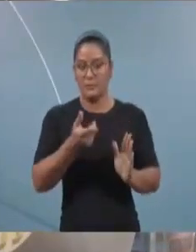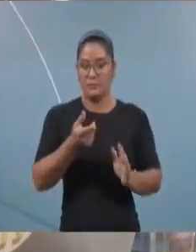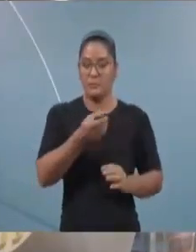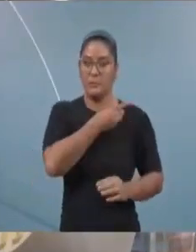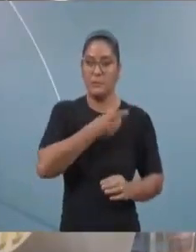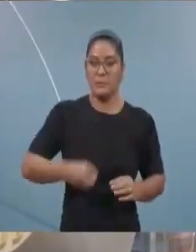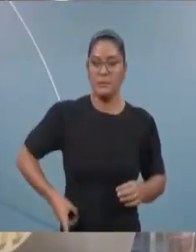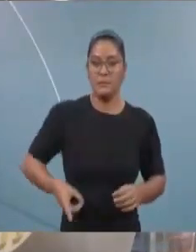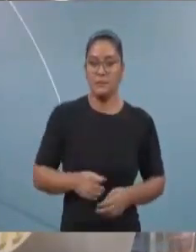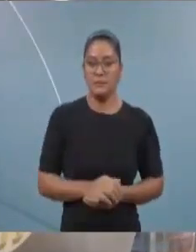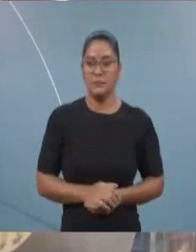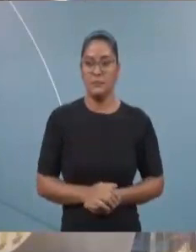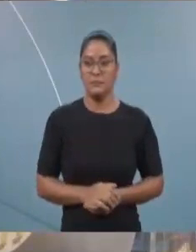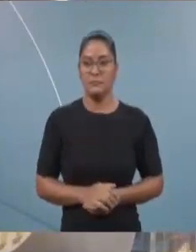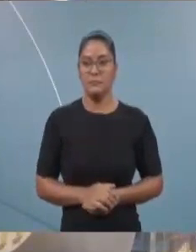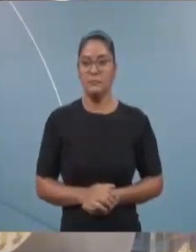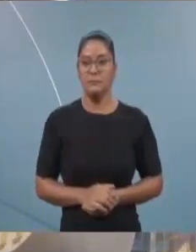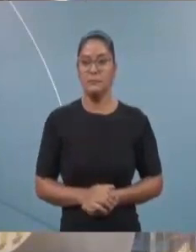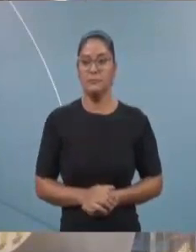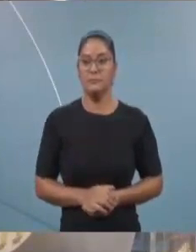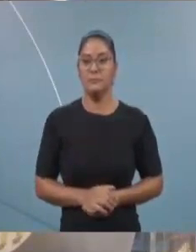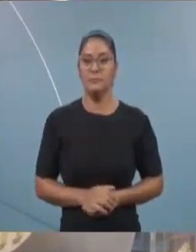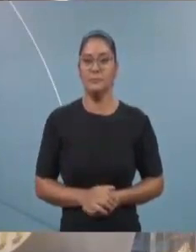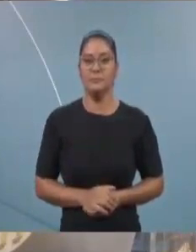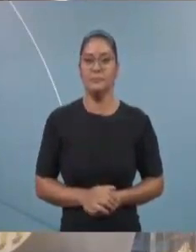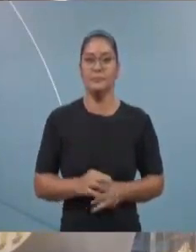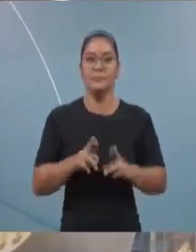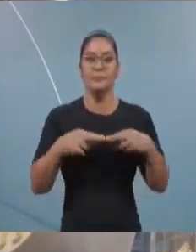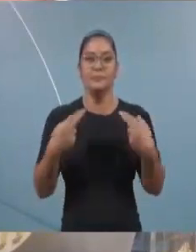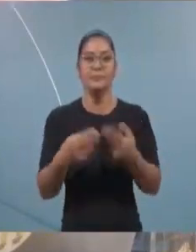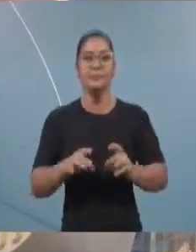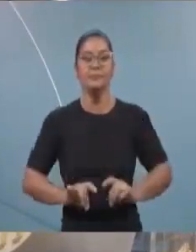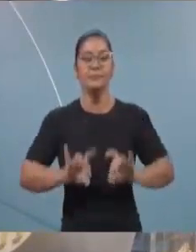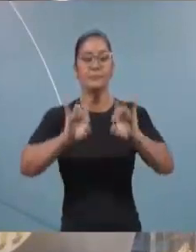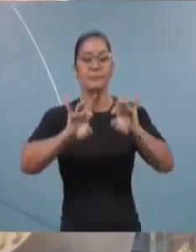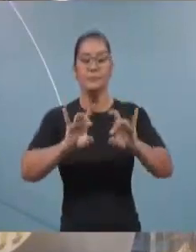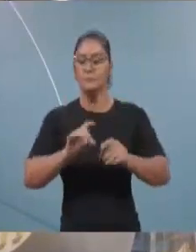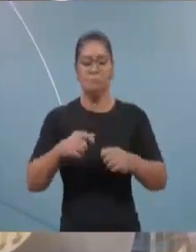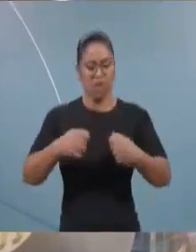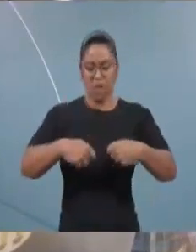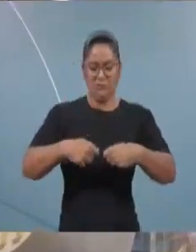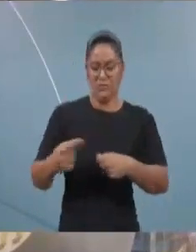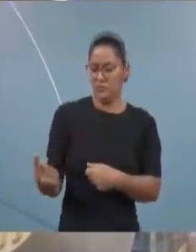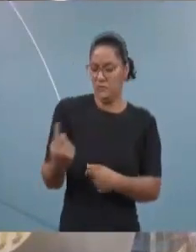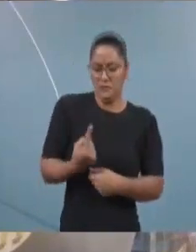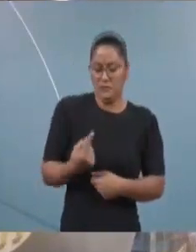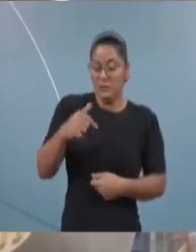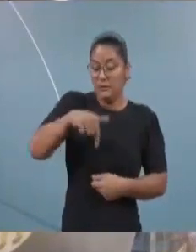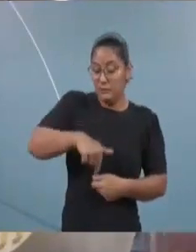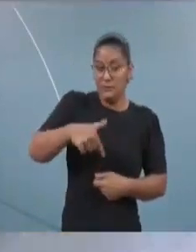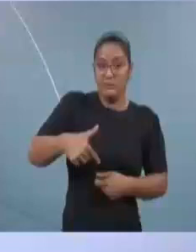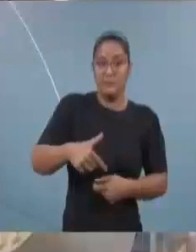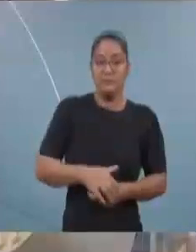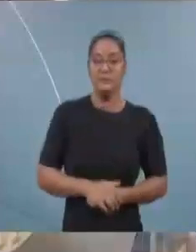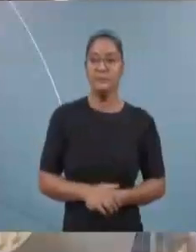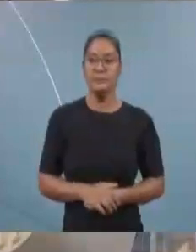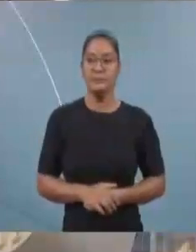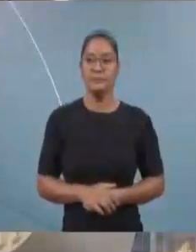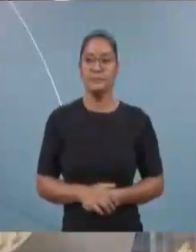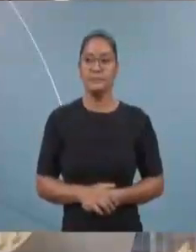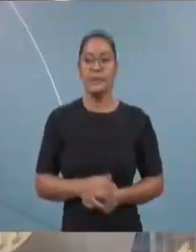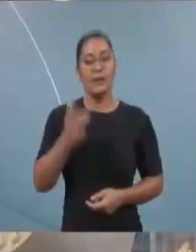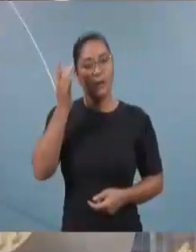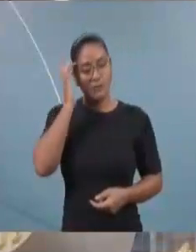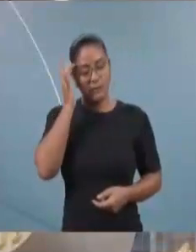deputada eh realizar uma sessão solene não precisa vir não precisa estar aqui né Eu